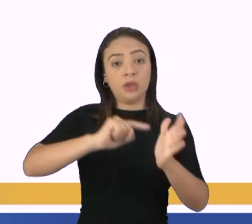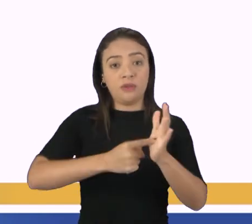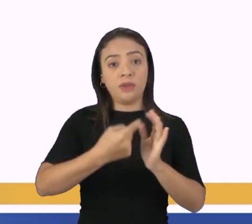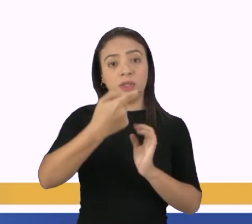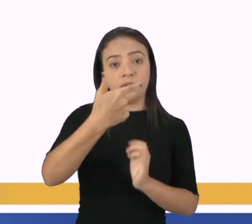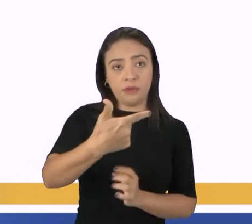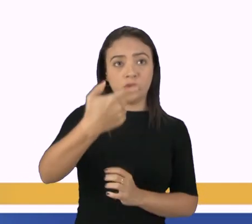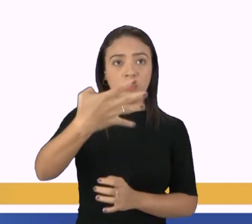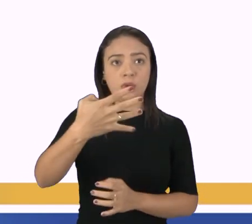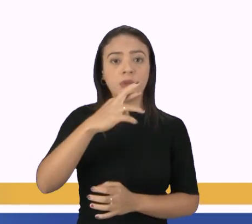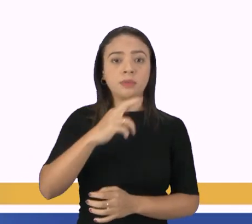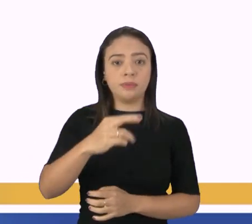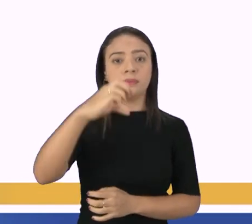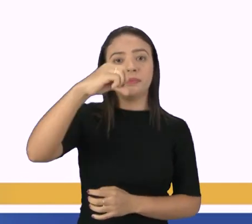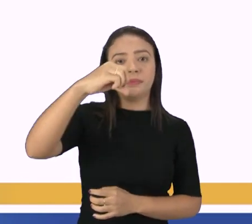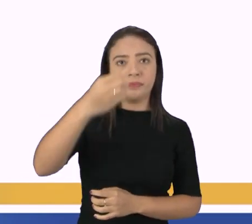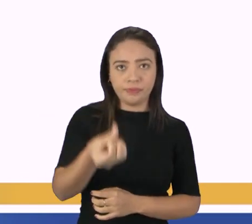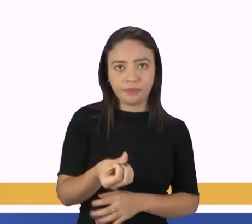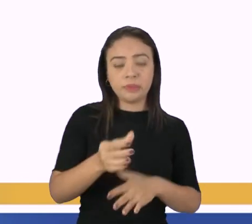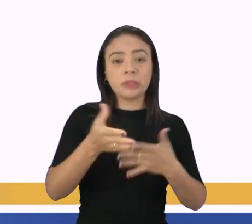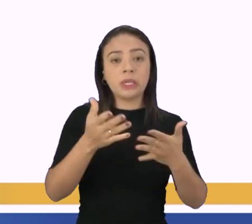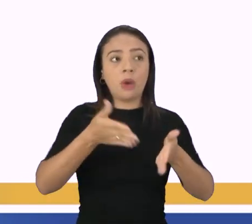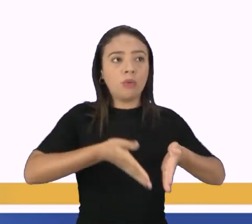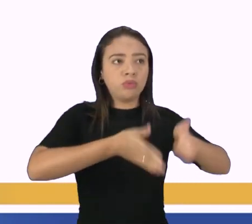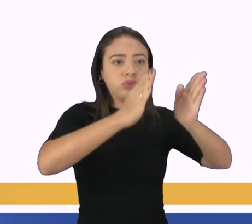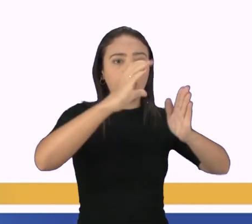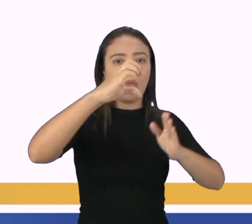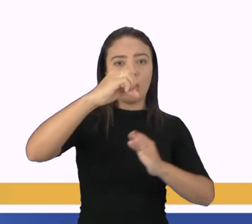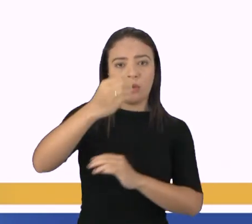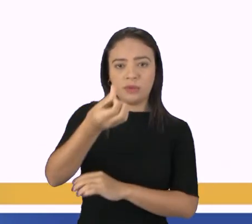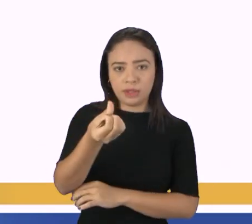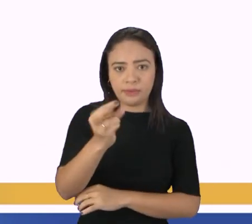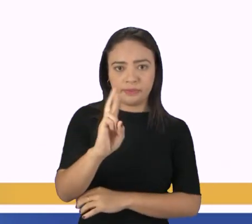dar 96. Então, o preço da estante é 96.